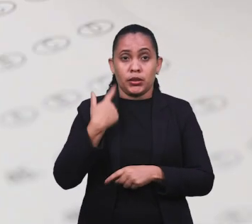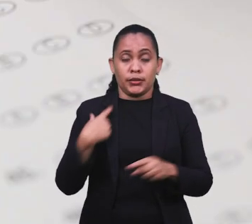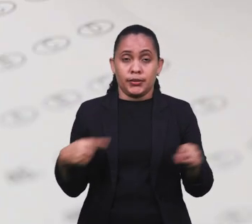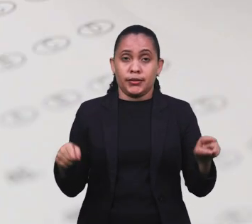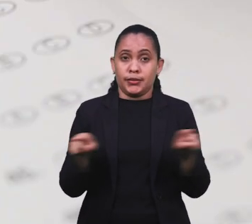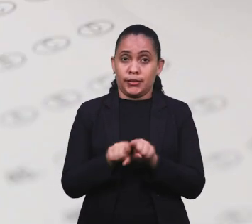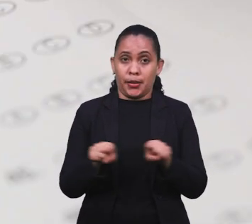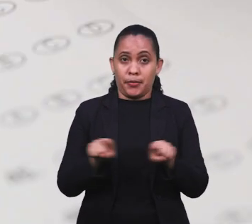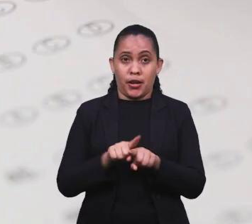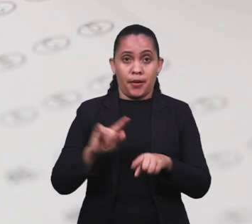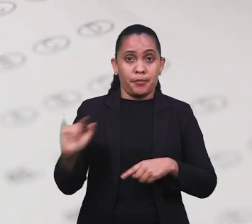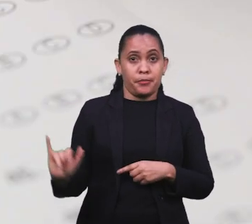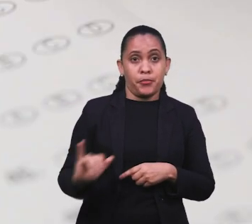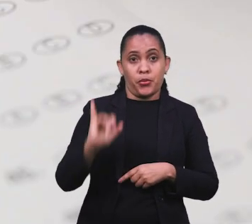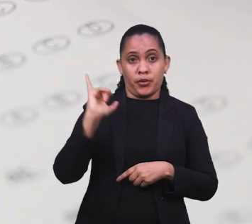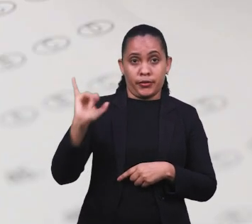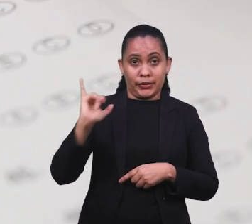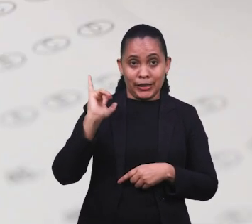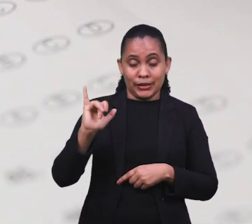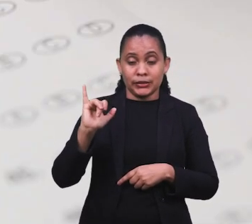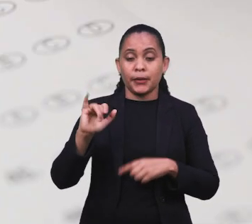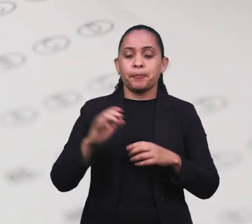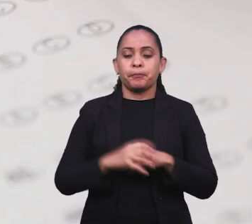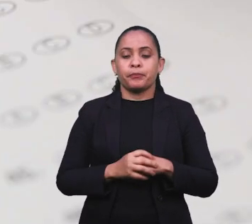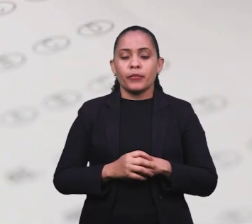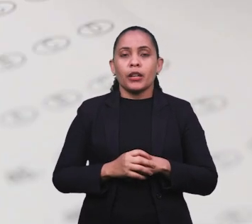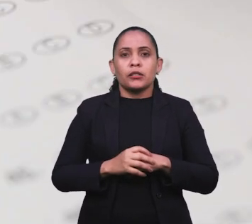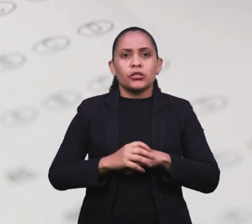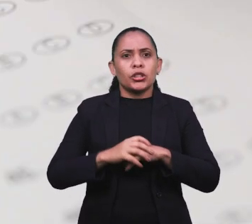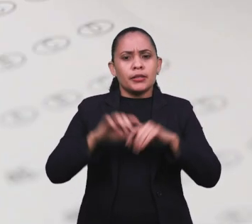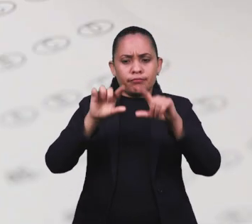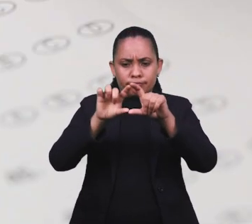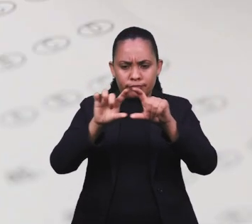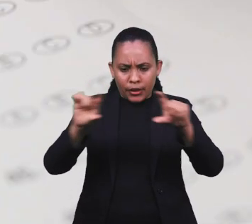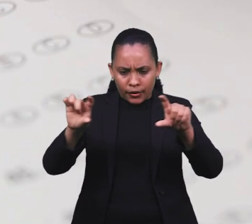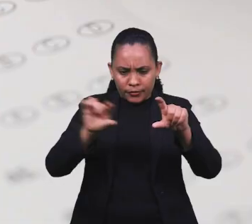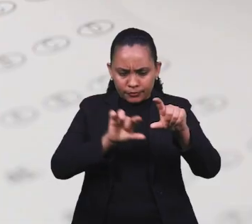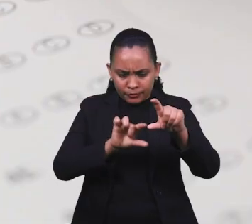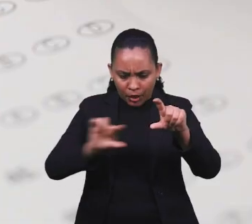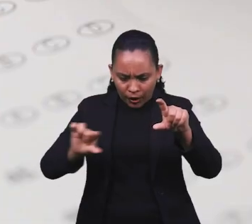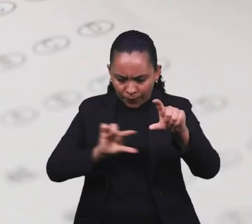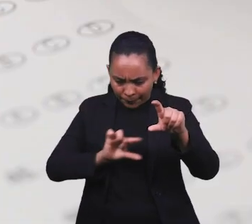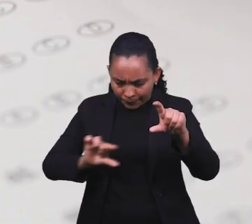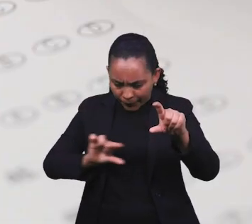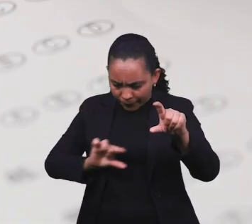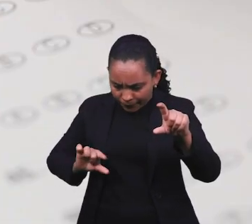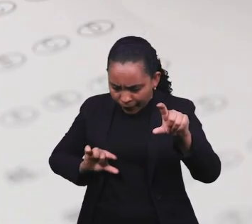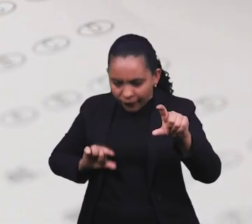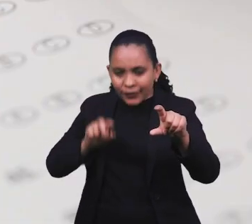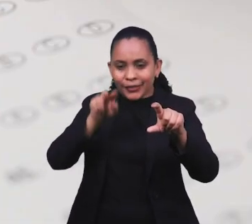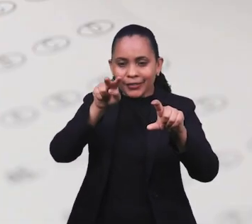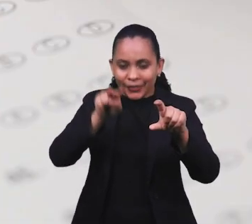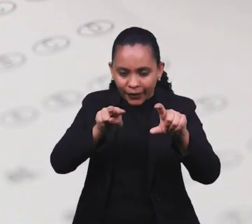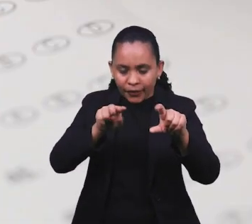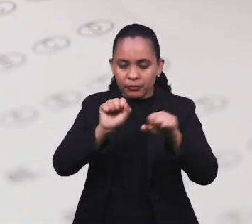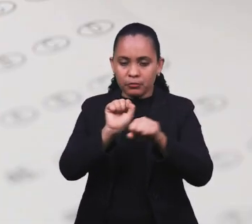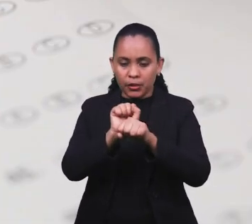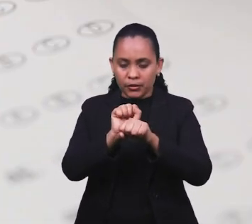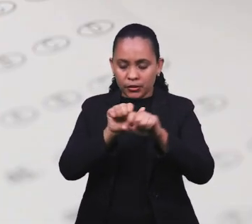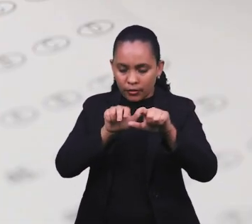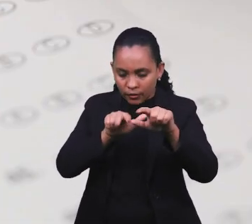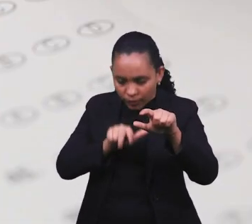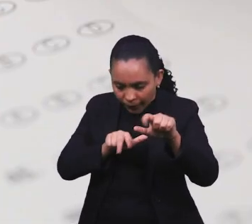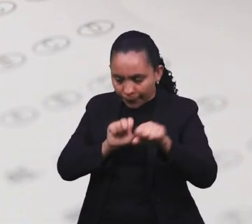também falamos sobre a importância de quebrar a leitura em pequenos blocos, tá certo? Para que você possa ir avançando